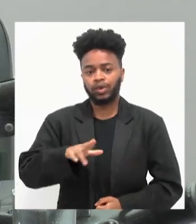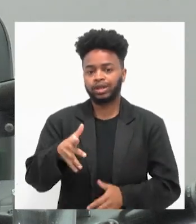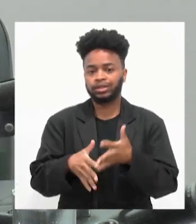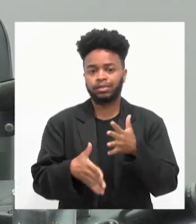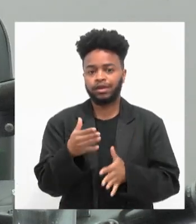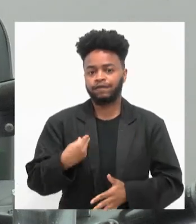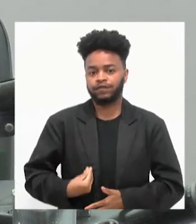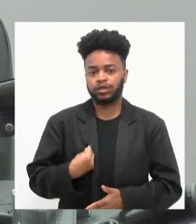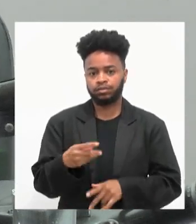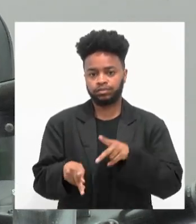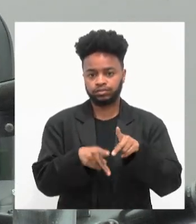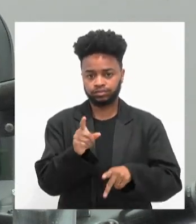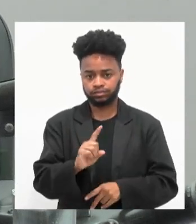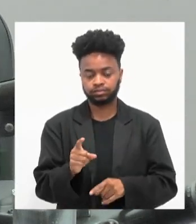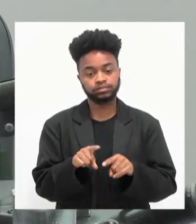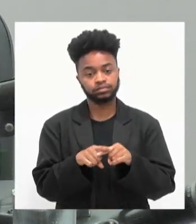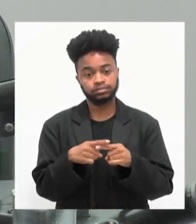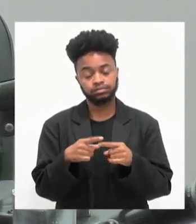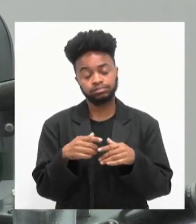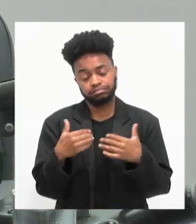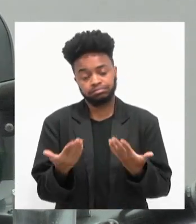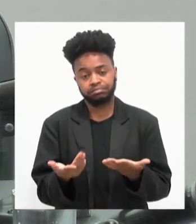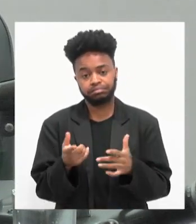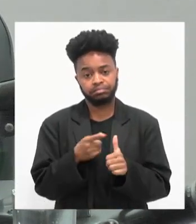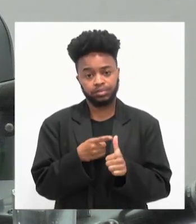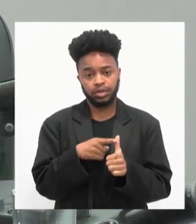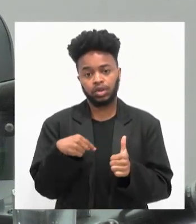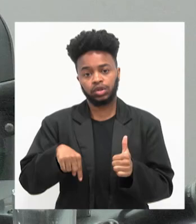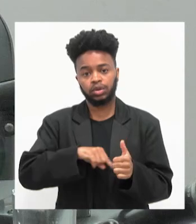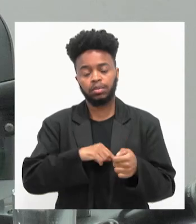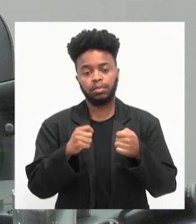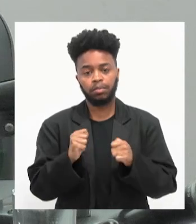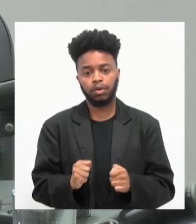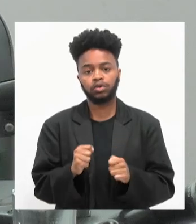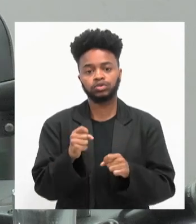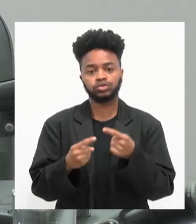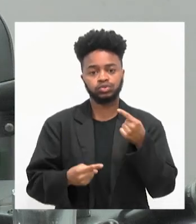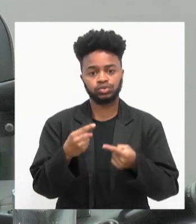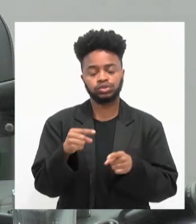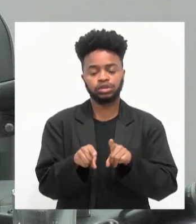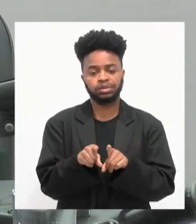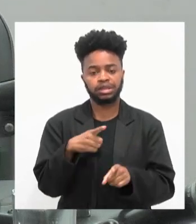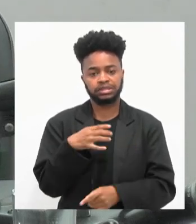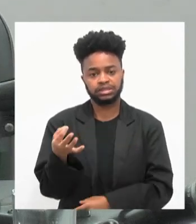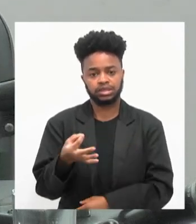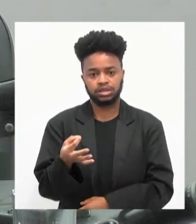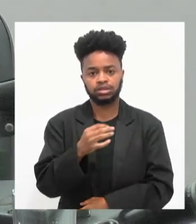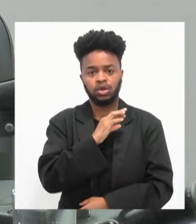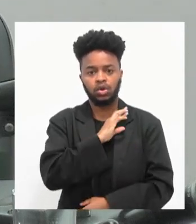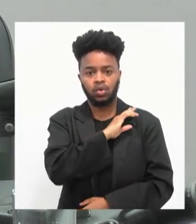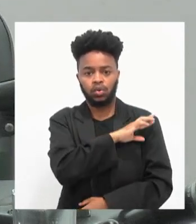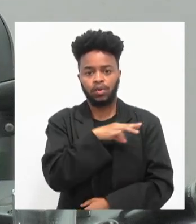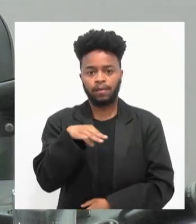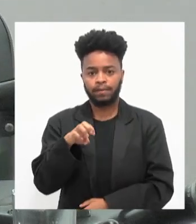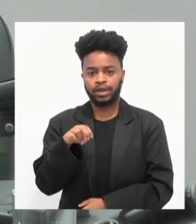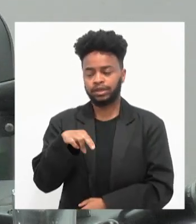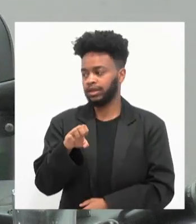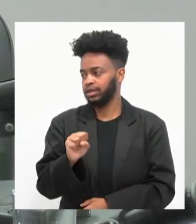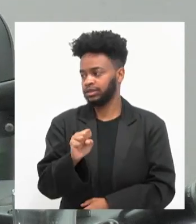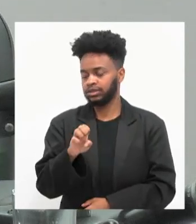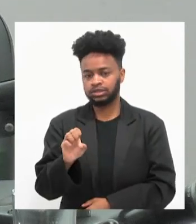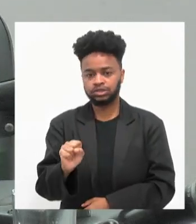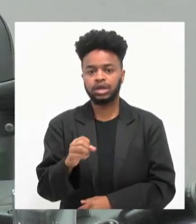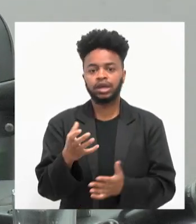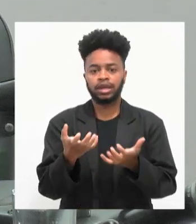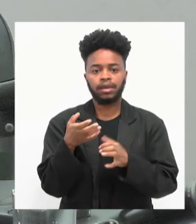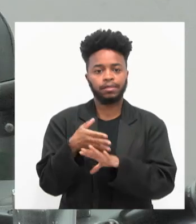Então, esse é o primeiro ponto que a gente pode discutir, e tenho certeza o Coronel Menezes colocou hoje aberto a isso, não só a vir aqui, participar da reunião,